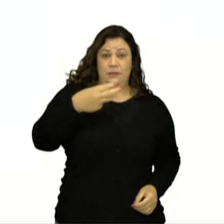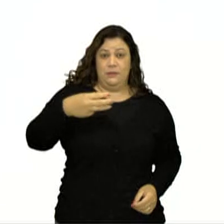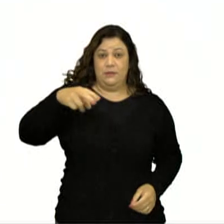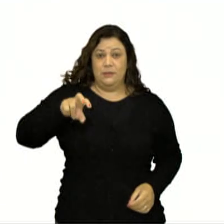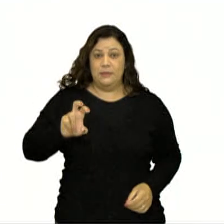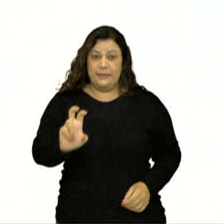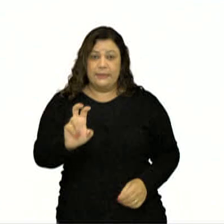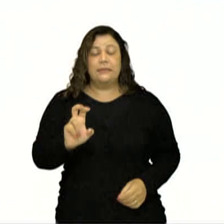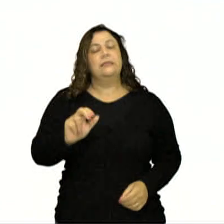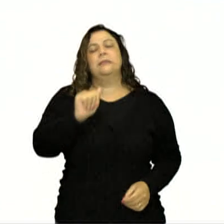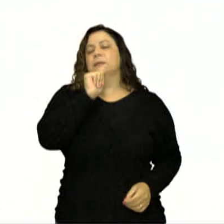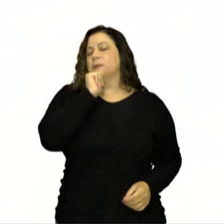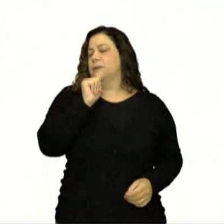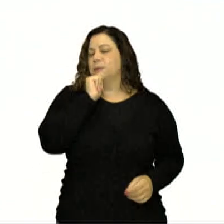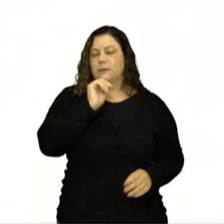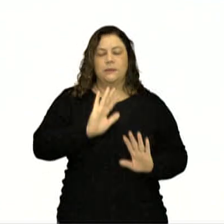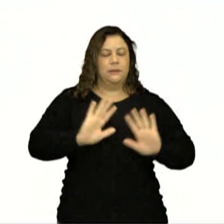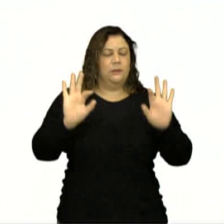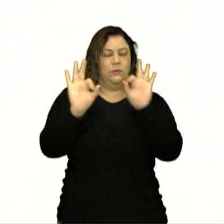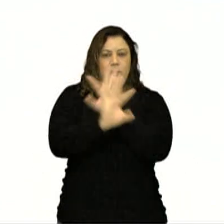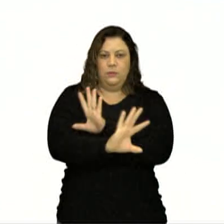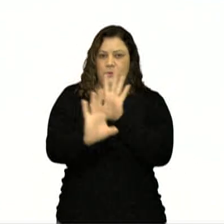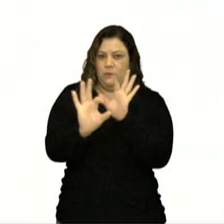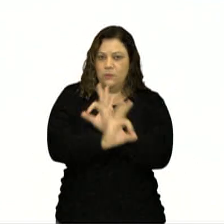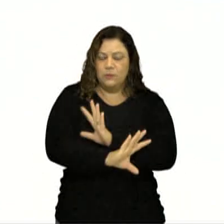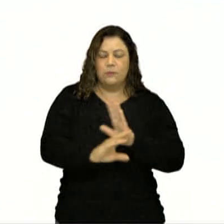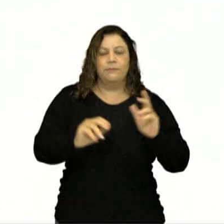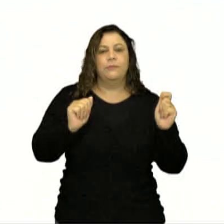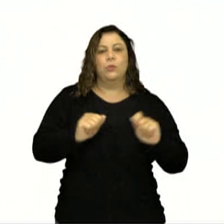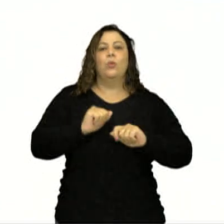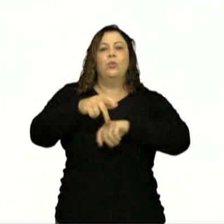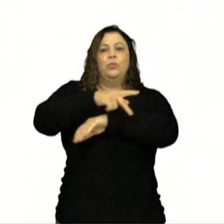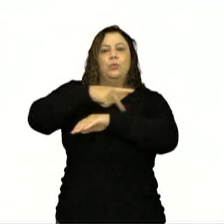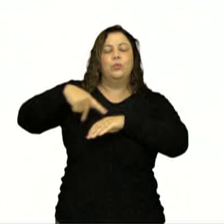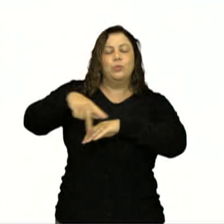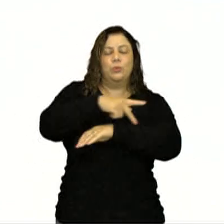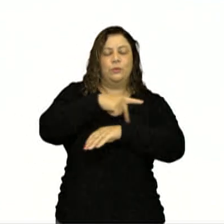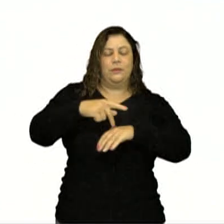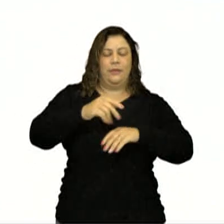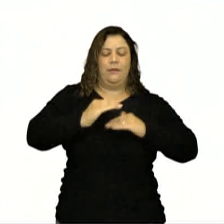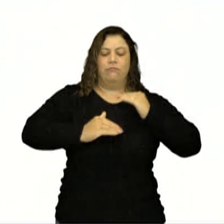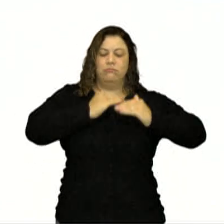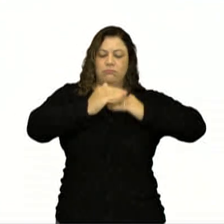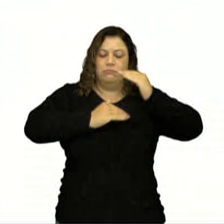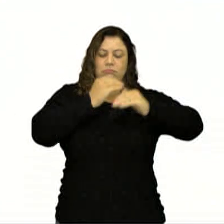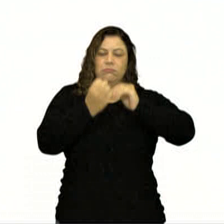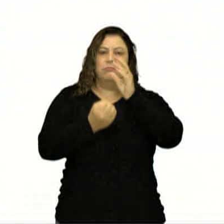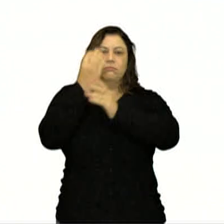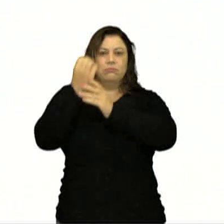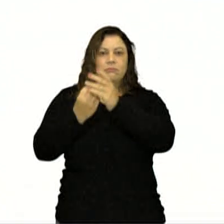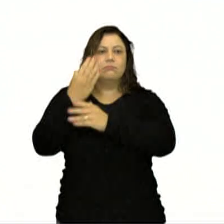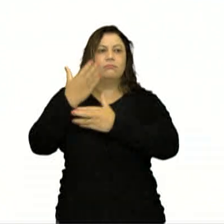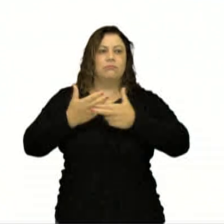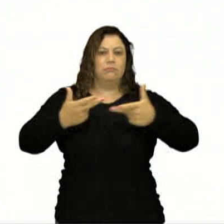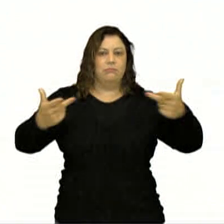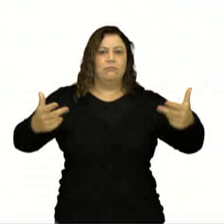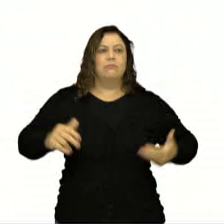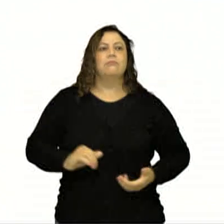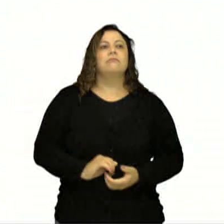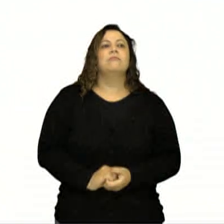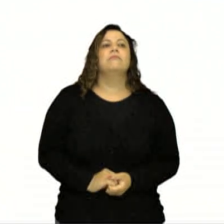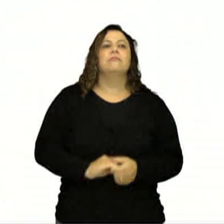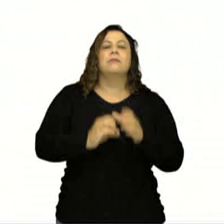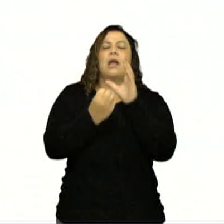seja, ainda não estava formado esse Estado Nacional, ainda estava em processo de formação.